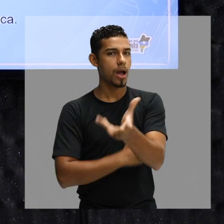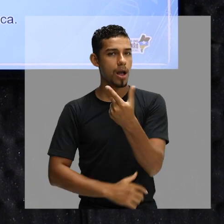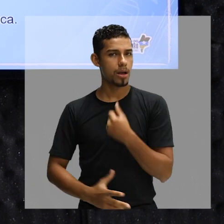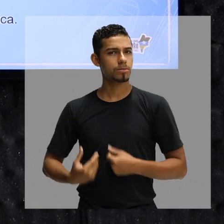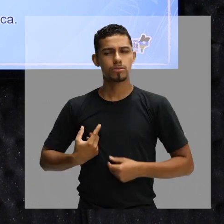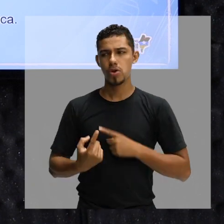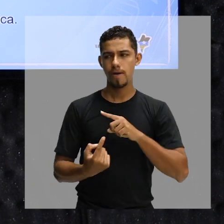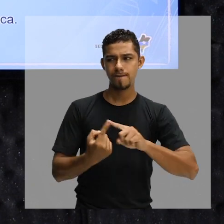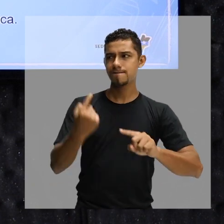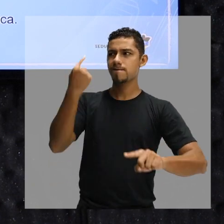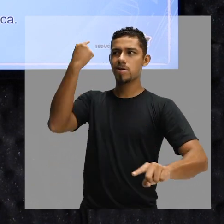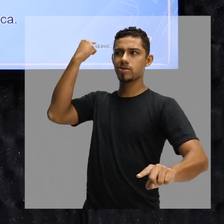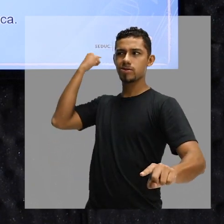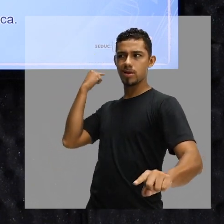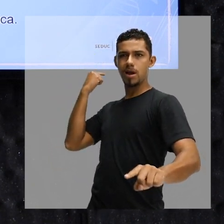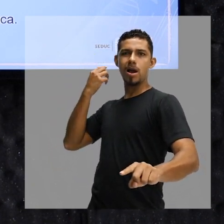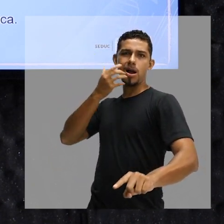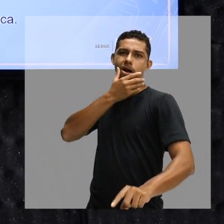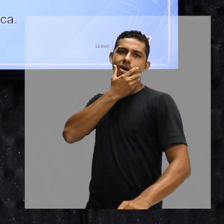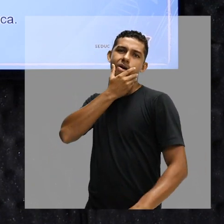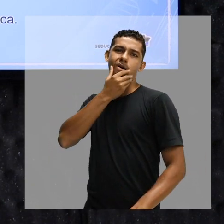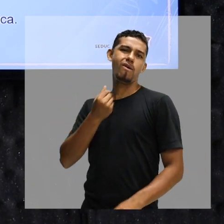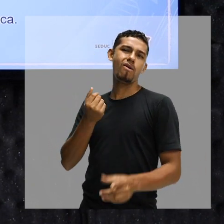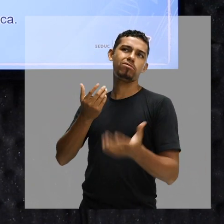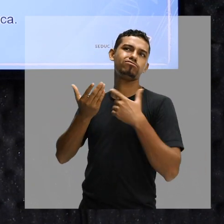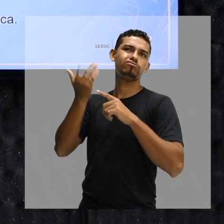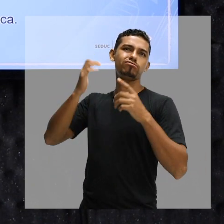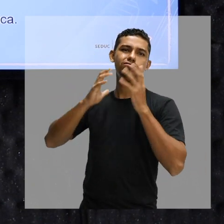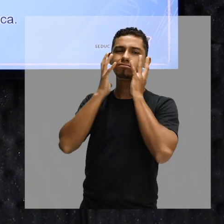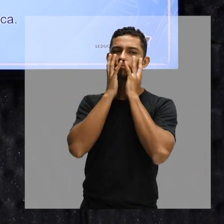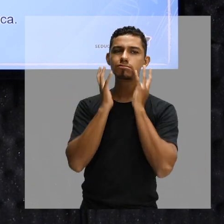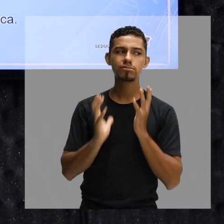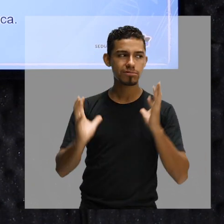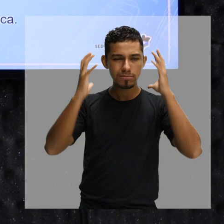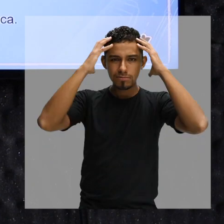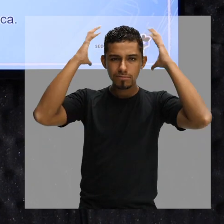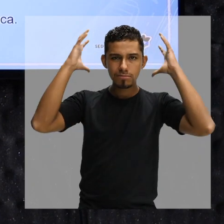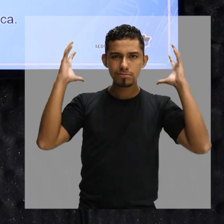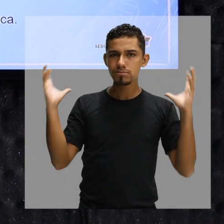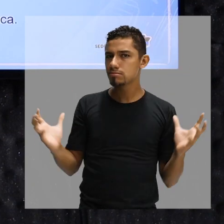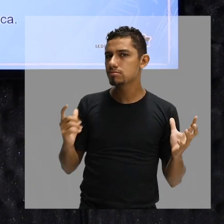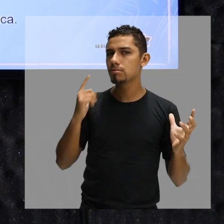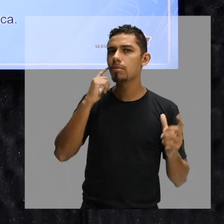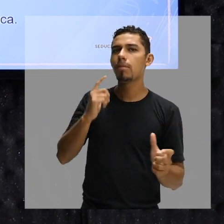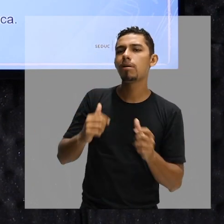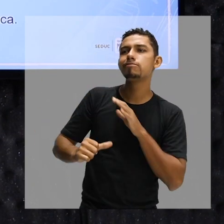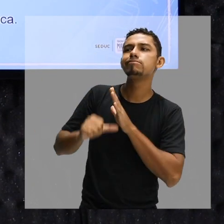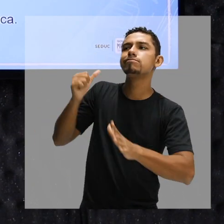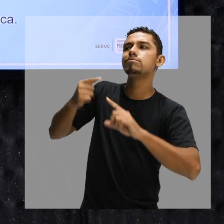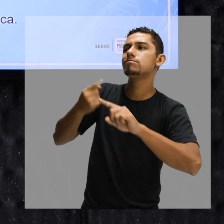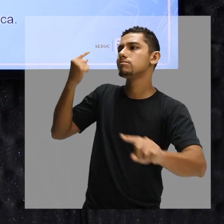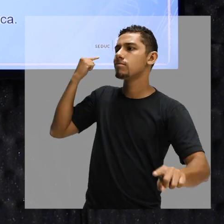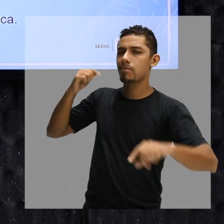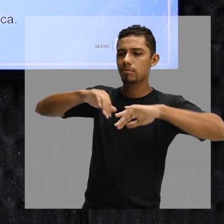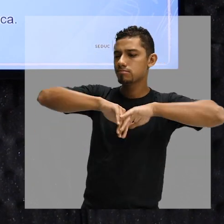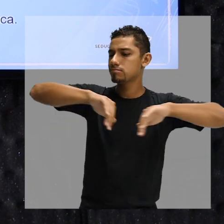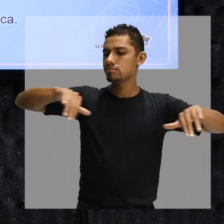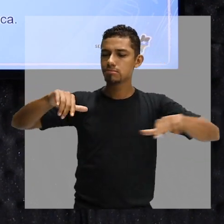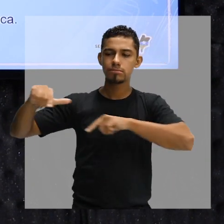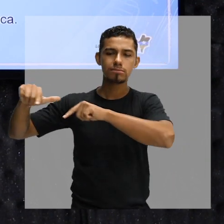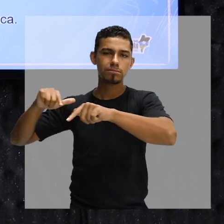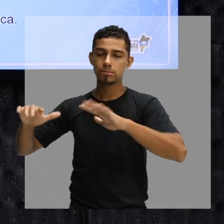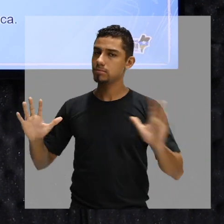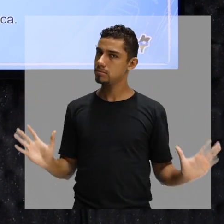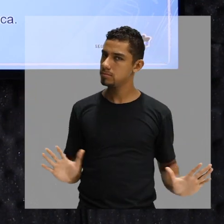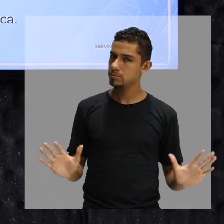a uma vida natural, a ser homens das cavernas, novamente, né? Na primitividade, da divisão natural do trabalho. Bom, não é